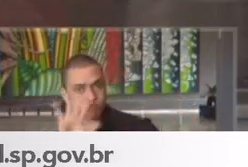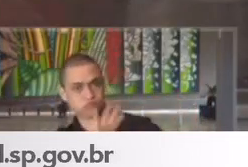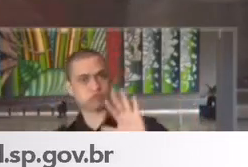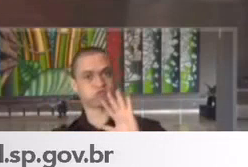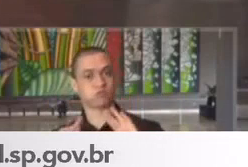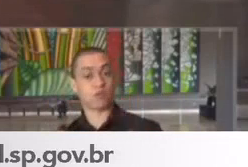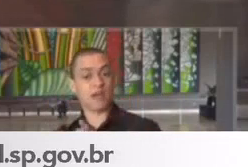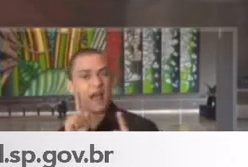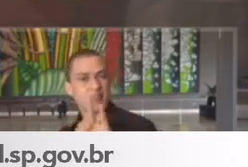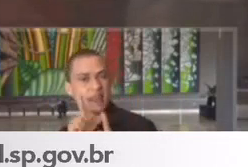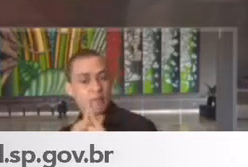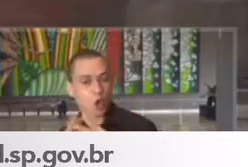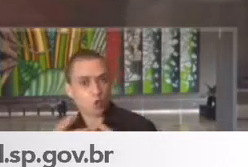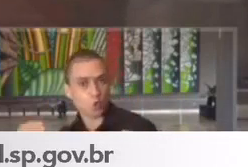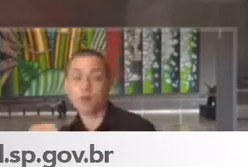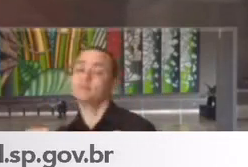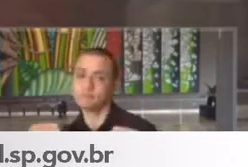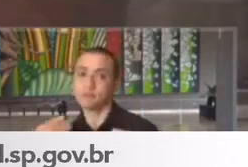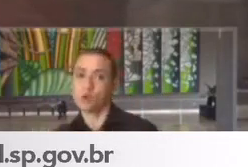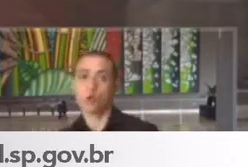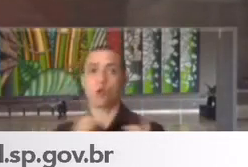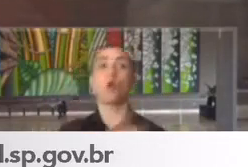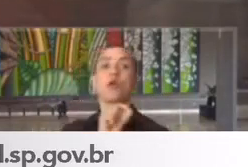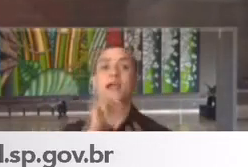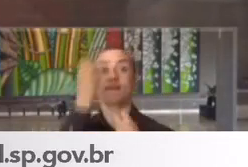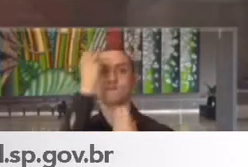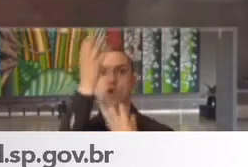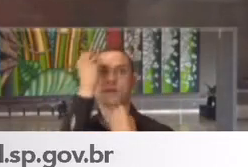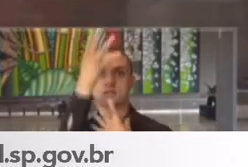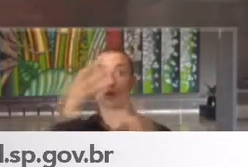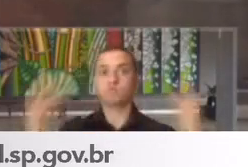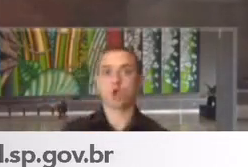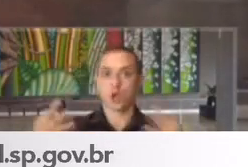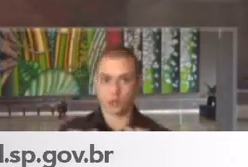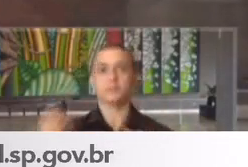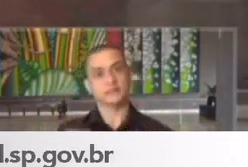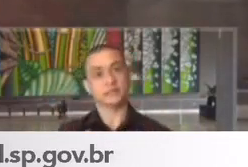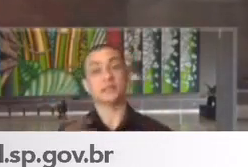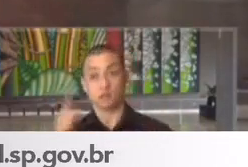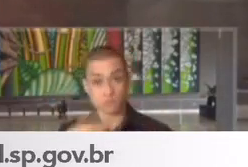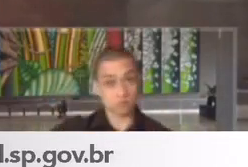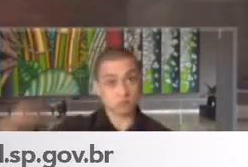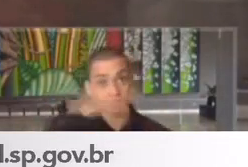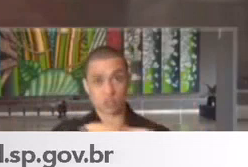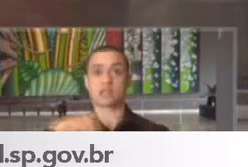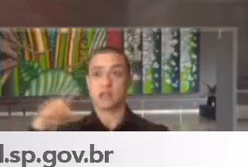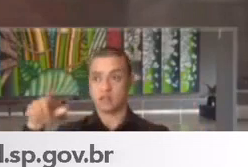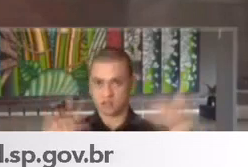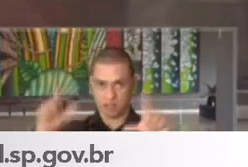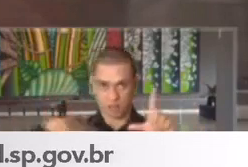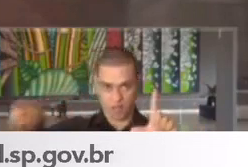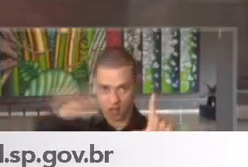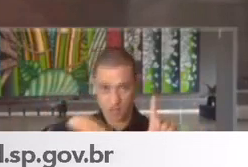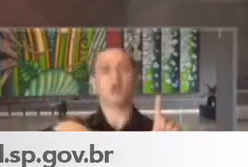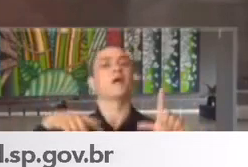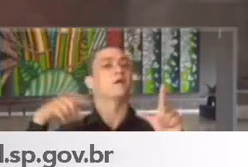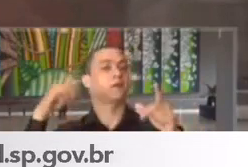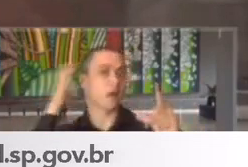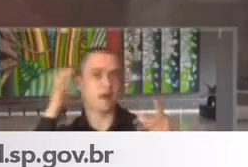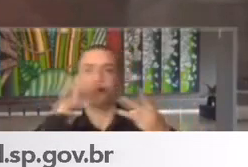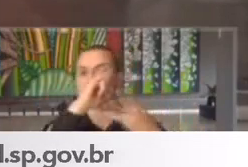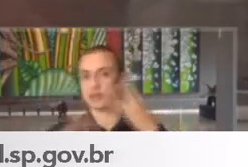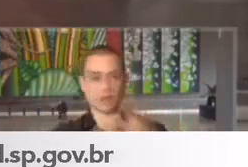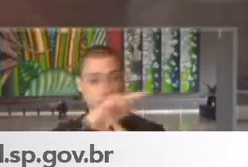atendimento e de cura, nós temos também a guerra da informação e da comunicação. A colaboração de veículos de comunicação, como tem sido feito,